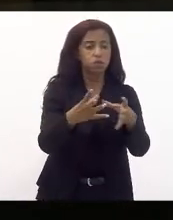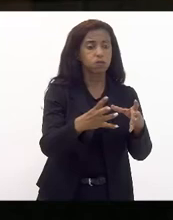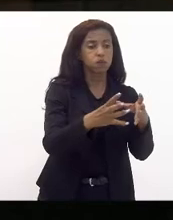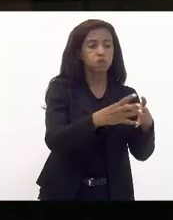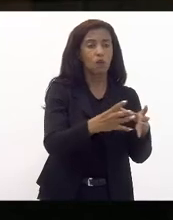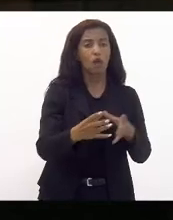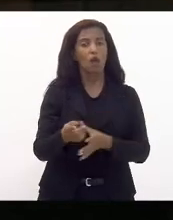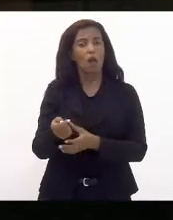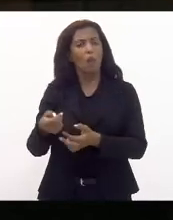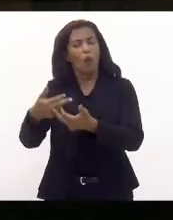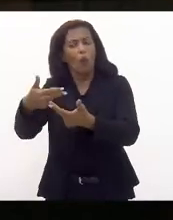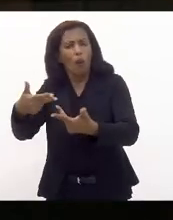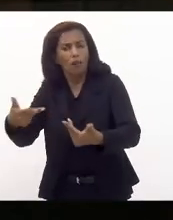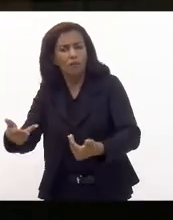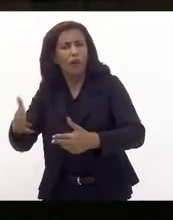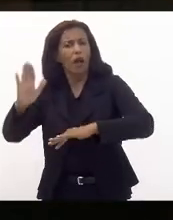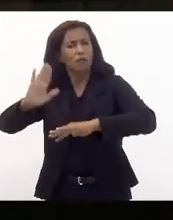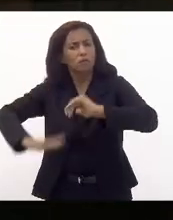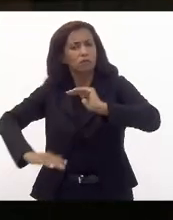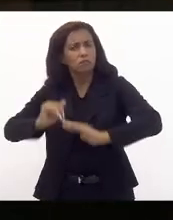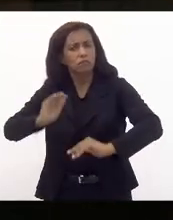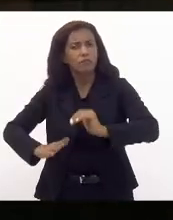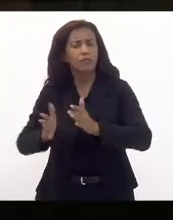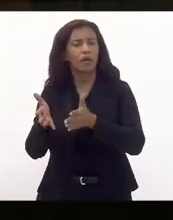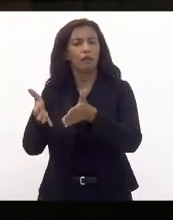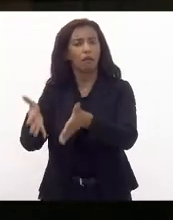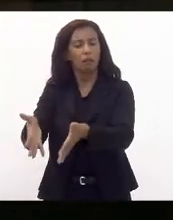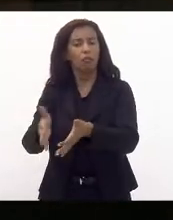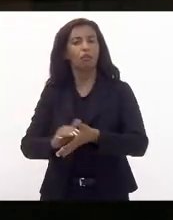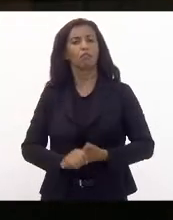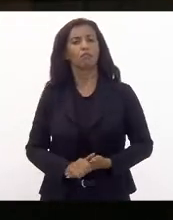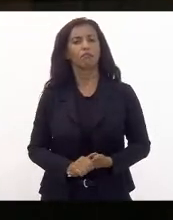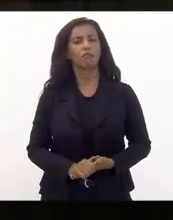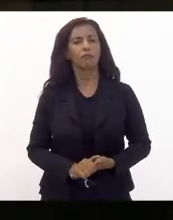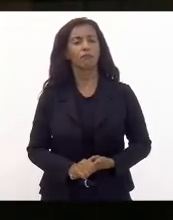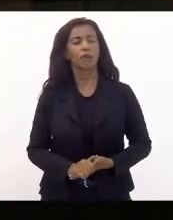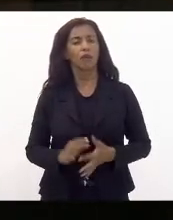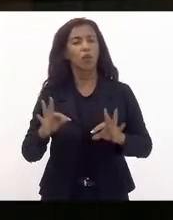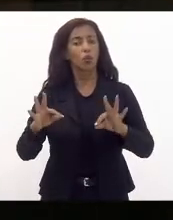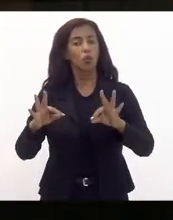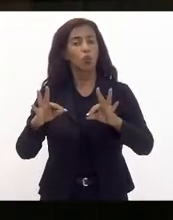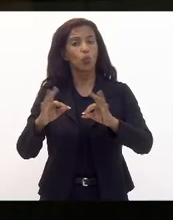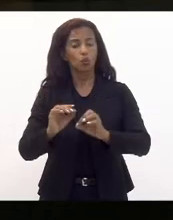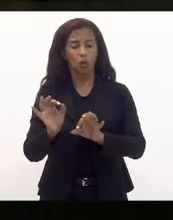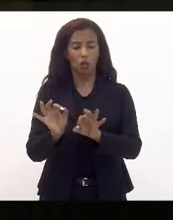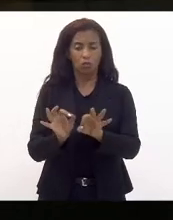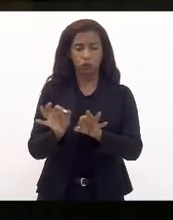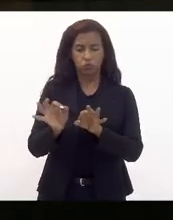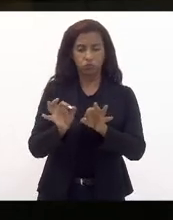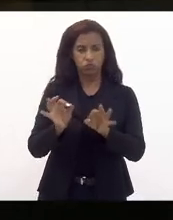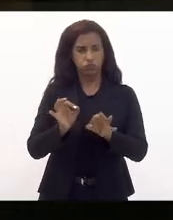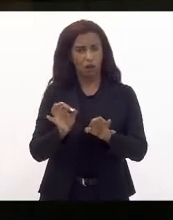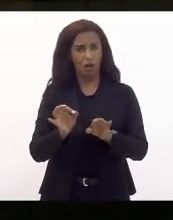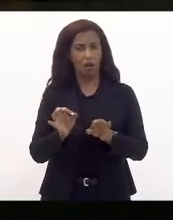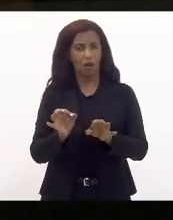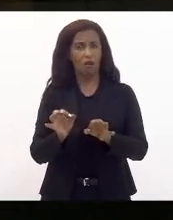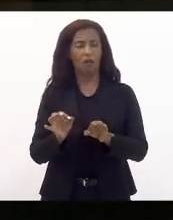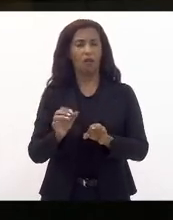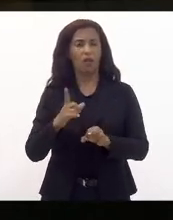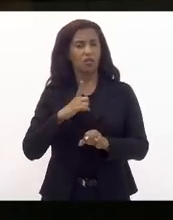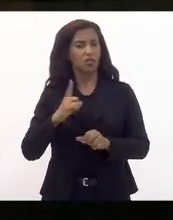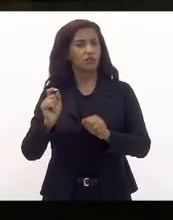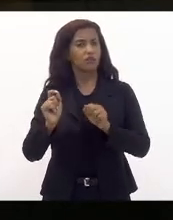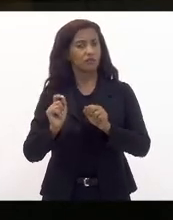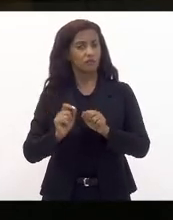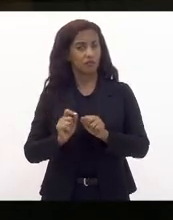um pessoal qualificado e com todas as condições e de